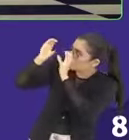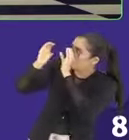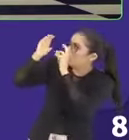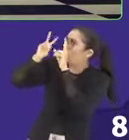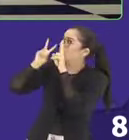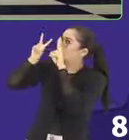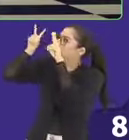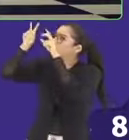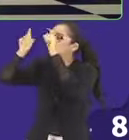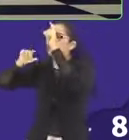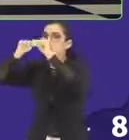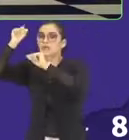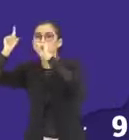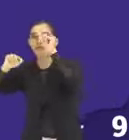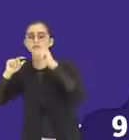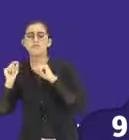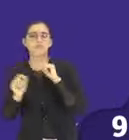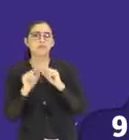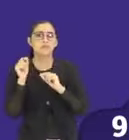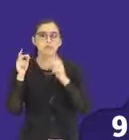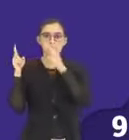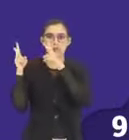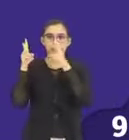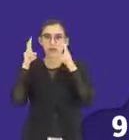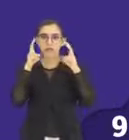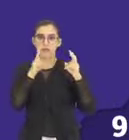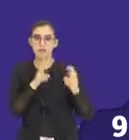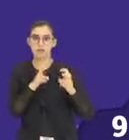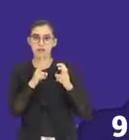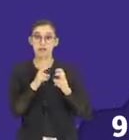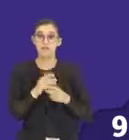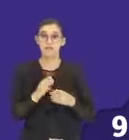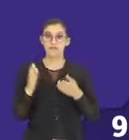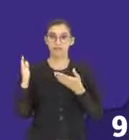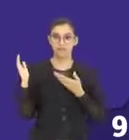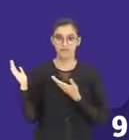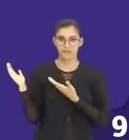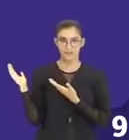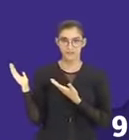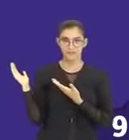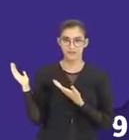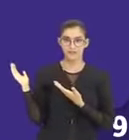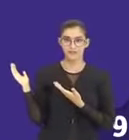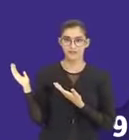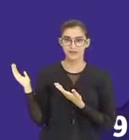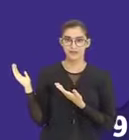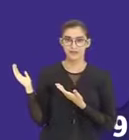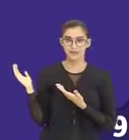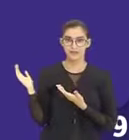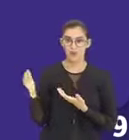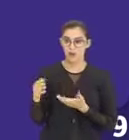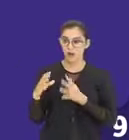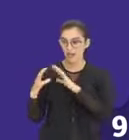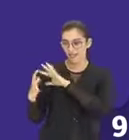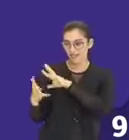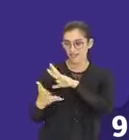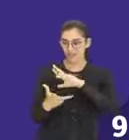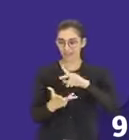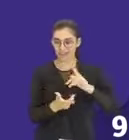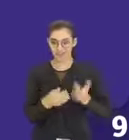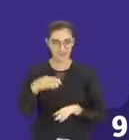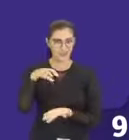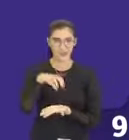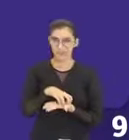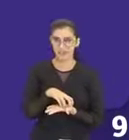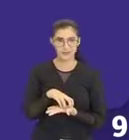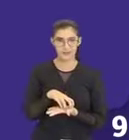fantástico. Vamos ver o que ele viu, né? Ele viu isso aqui, ó. Já não era mais a Terra o centro, ó. O Sol, olha aqui, o